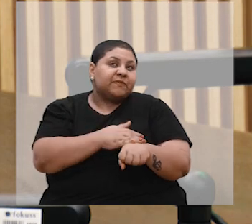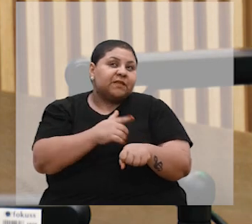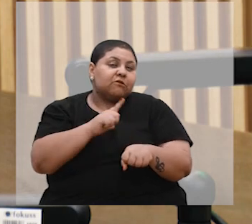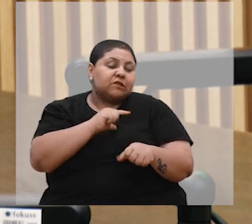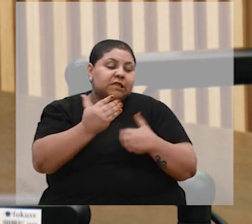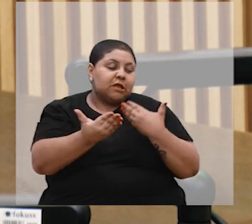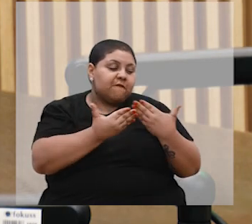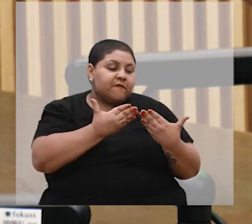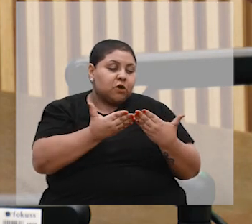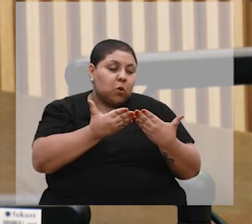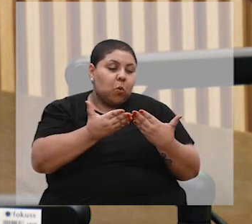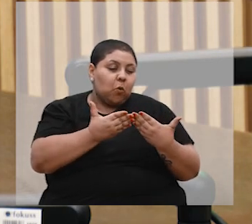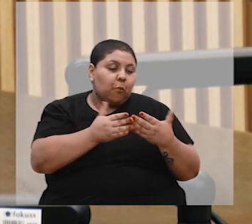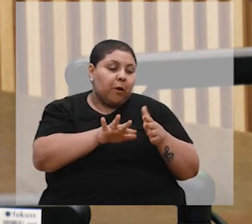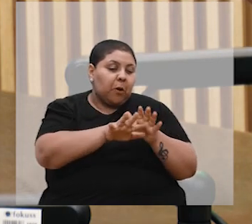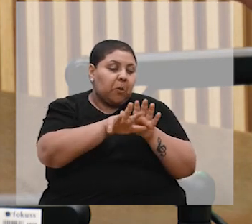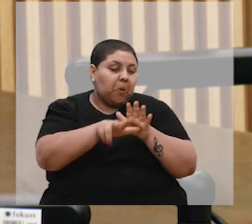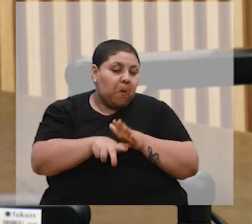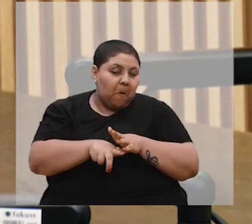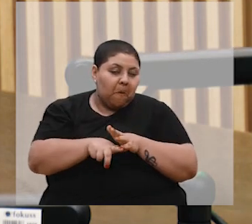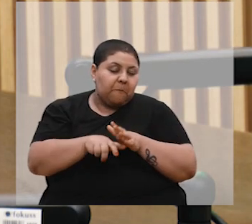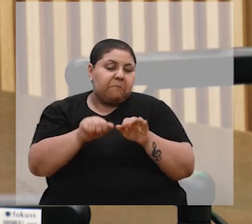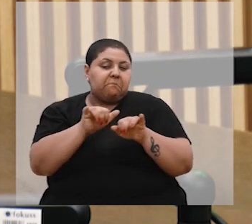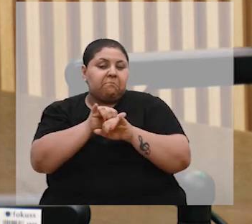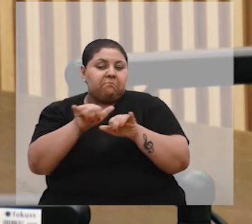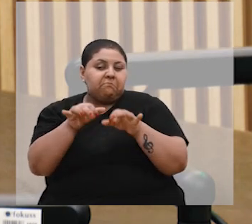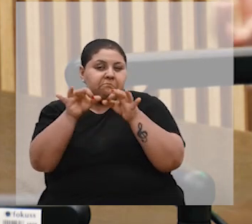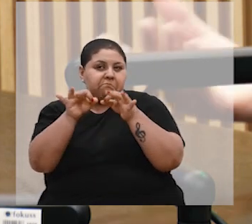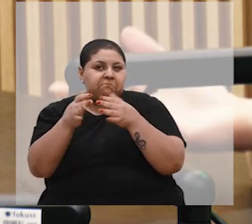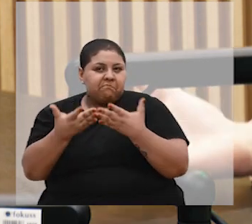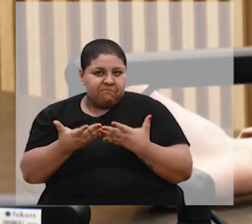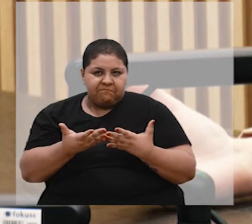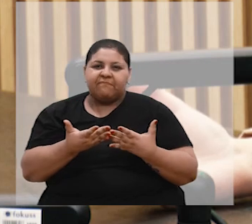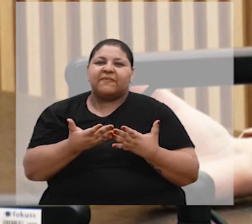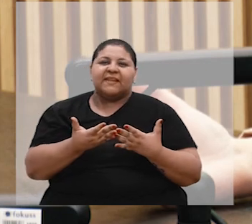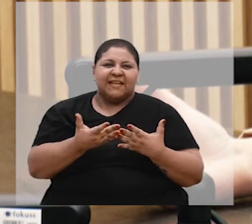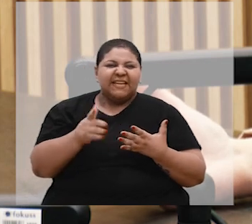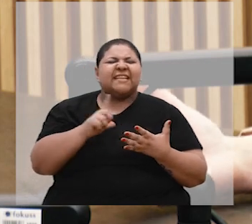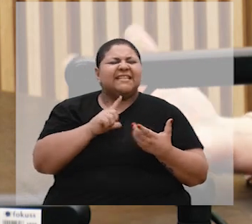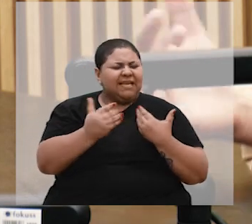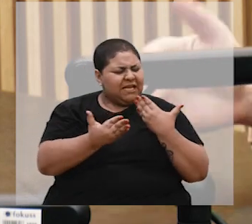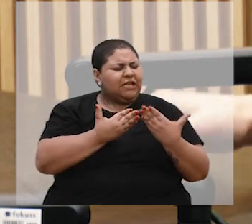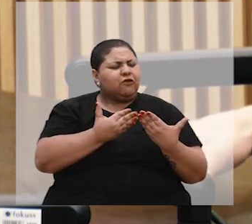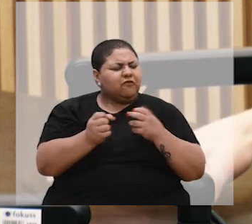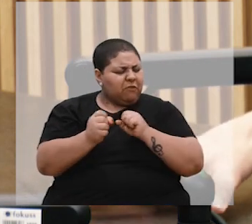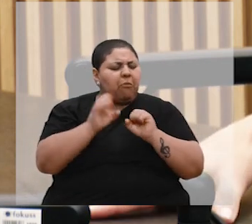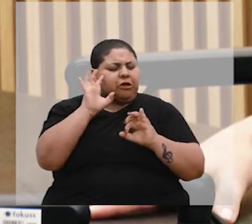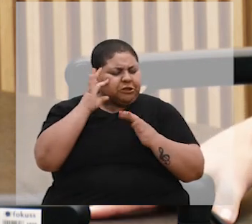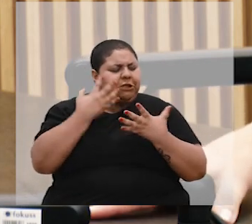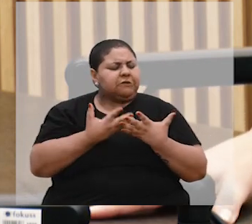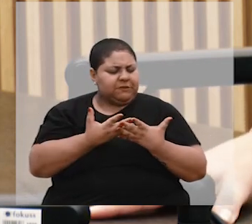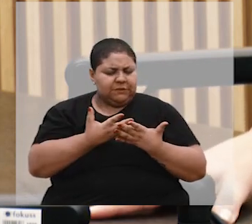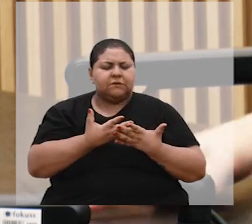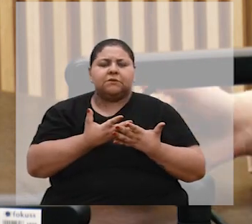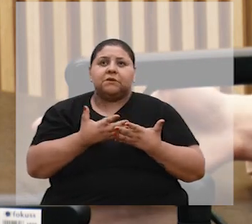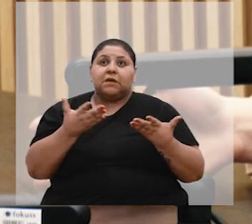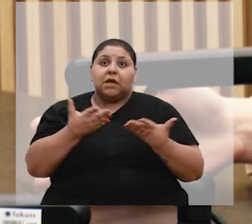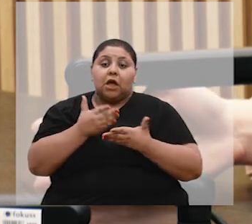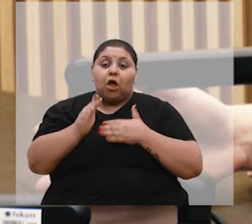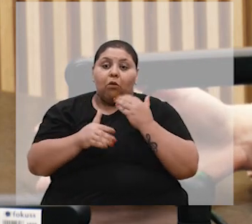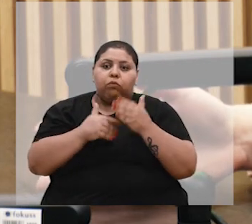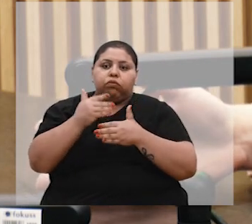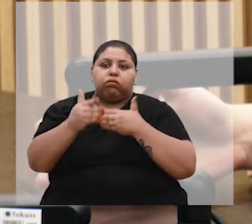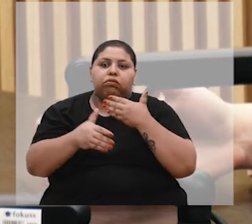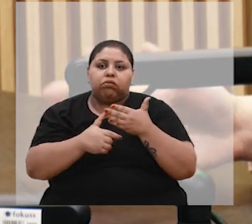dúvida se era golpe ou se era uma notícia verídica? Então, todo mundo está sujeito a ter dúvidas, né? Ainda mais agora com o avanço